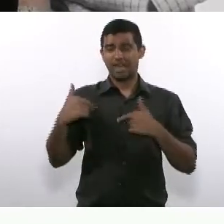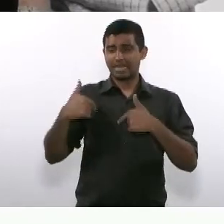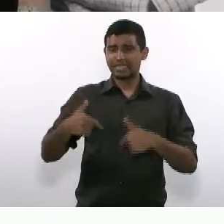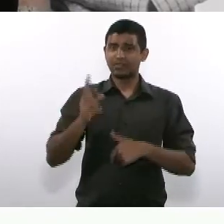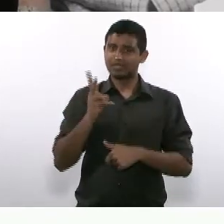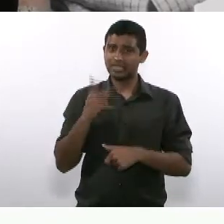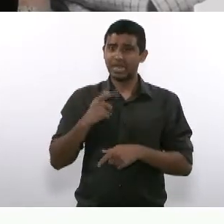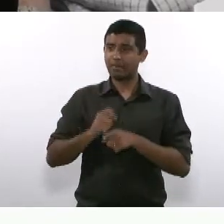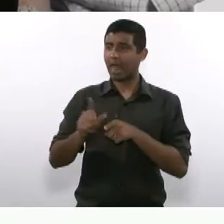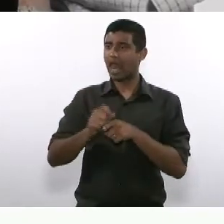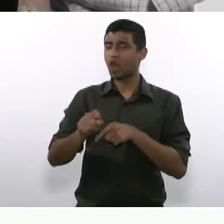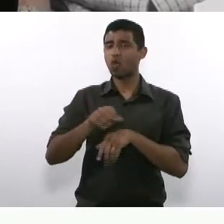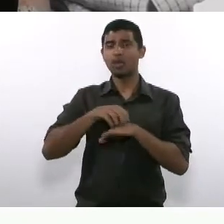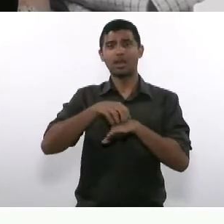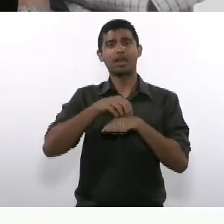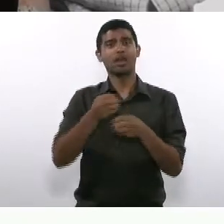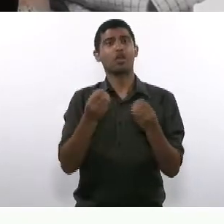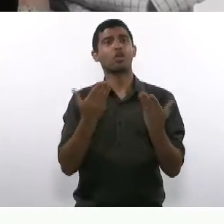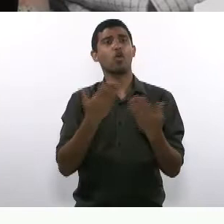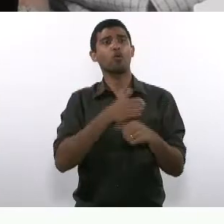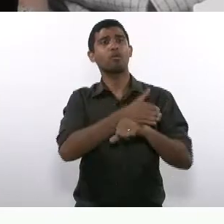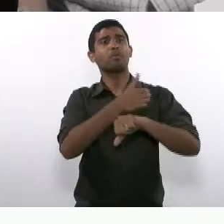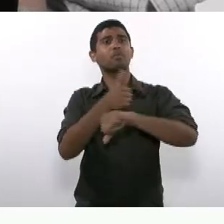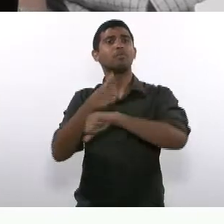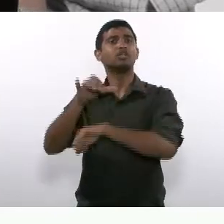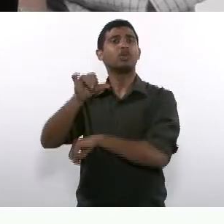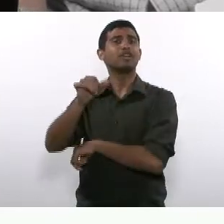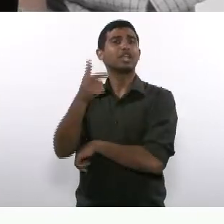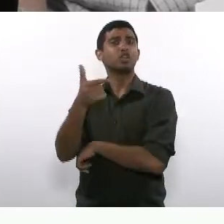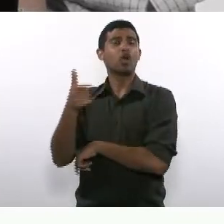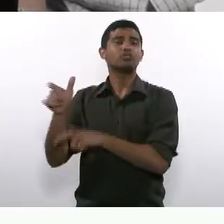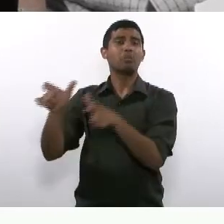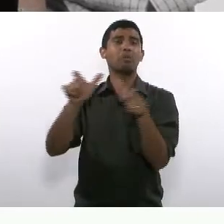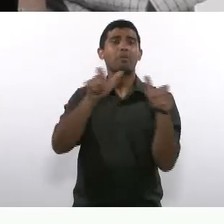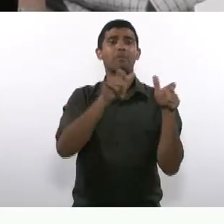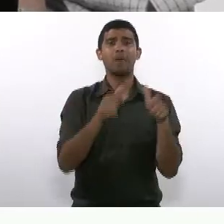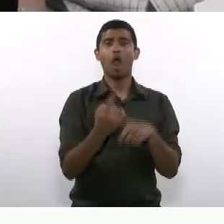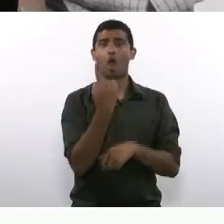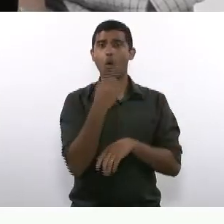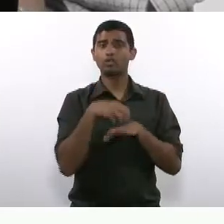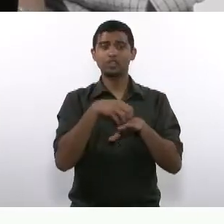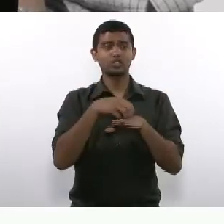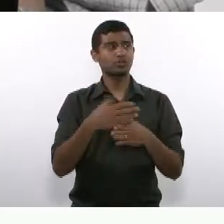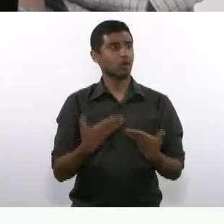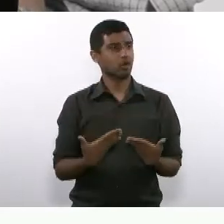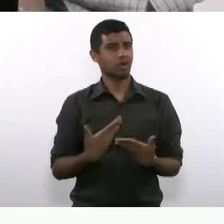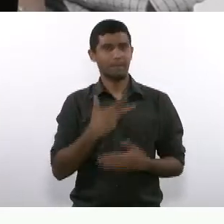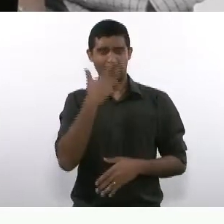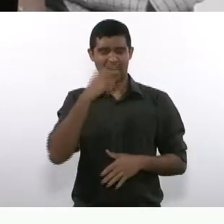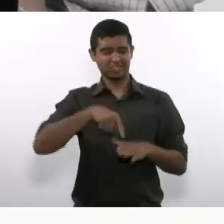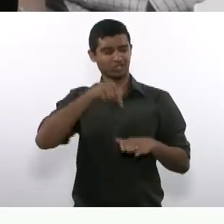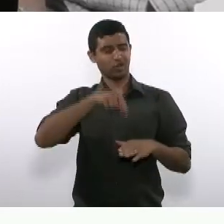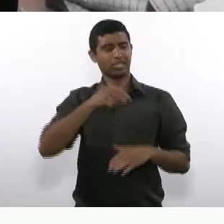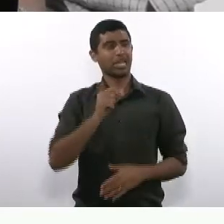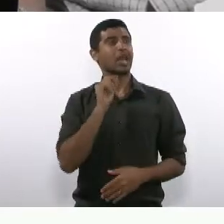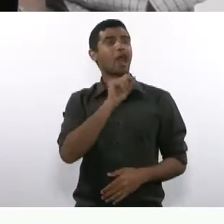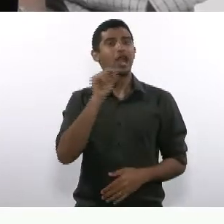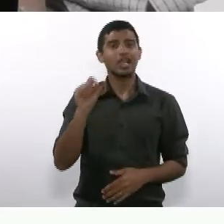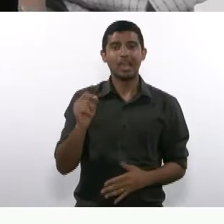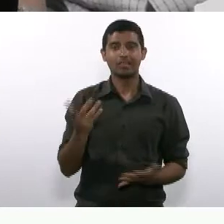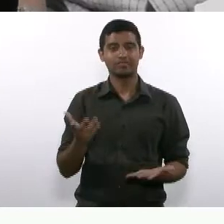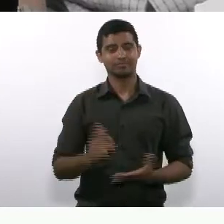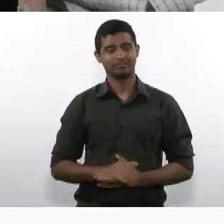alugados. É impossível se visitar 92 municípios com um carro, né? É quase que um sorteio lá, quem é que vai. Mas a gente não desanima, a gente vai